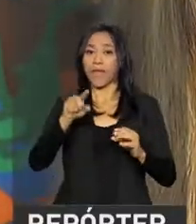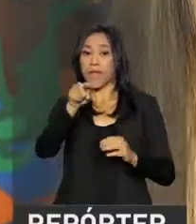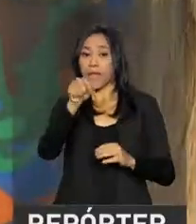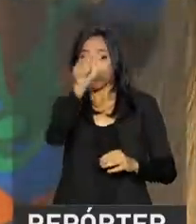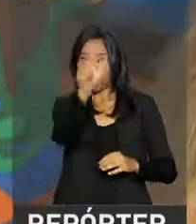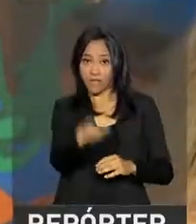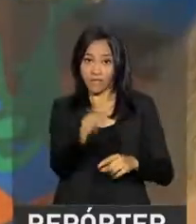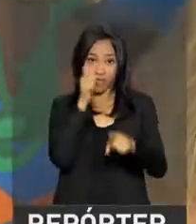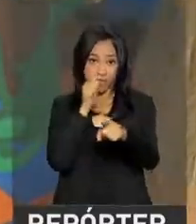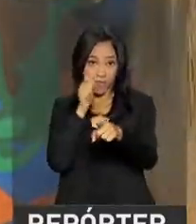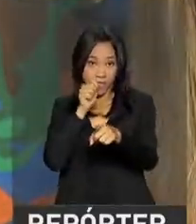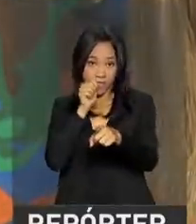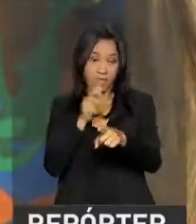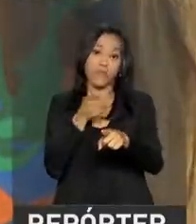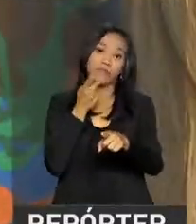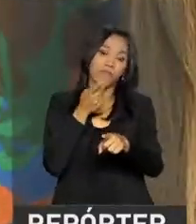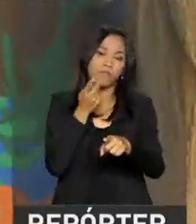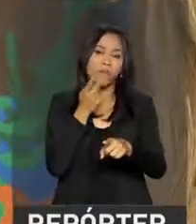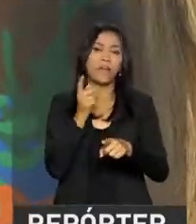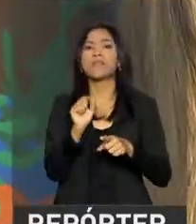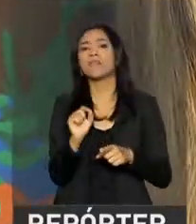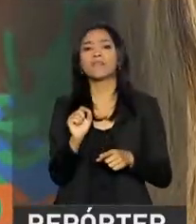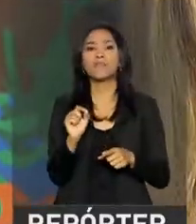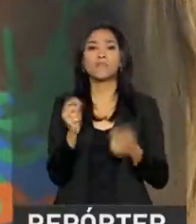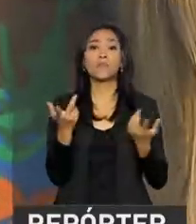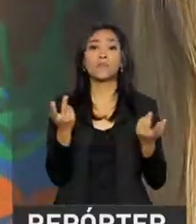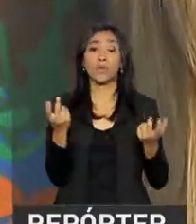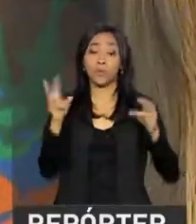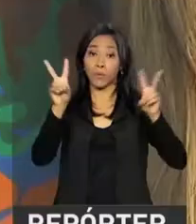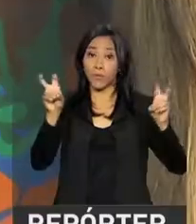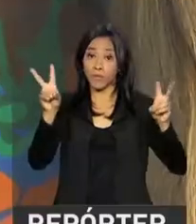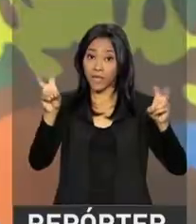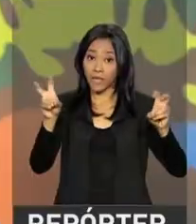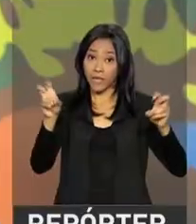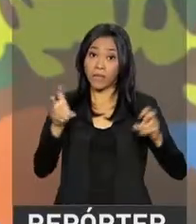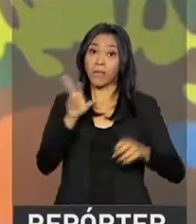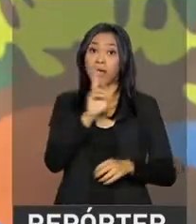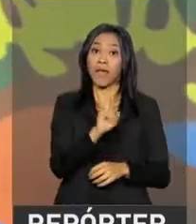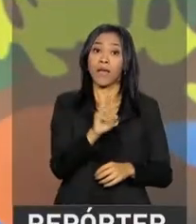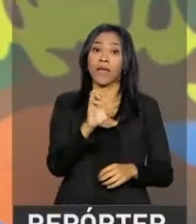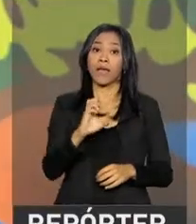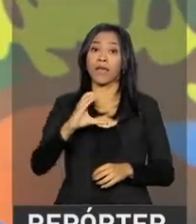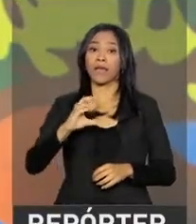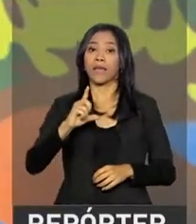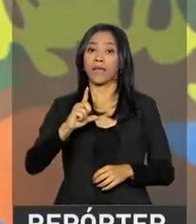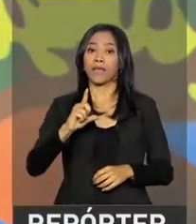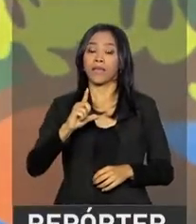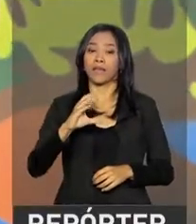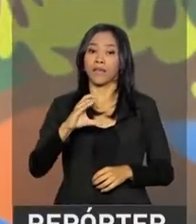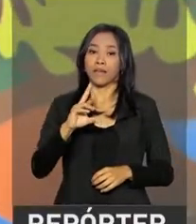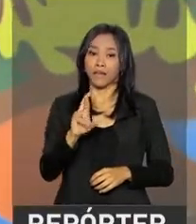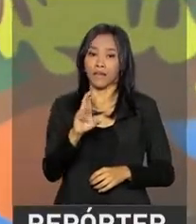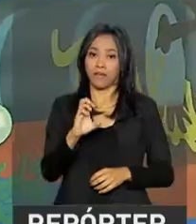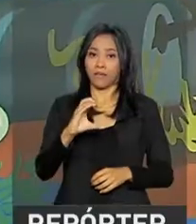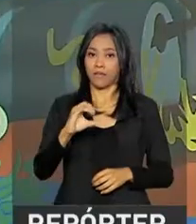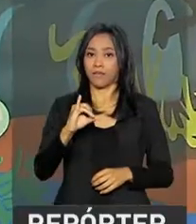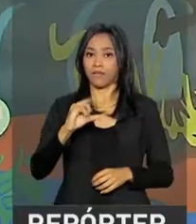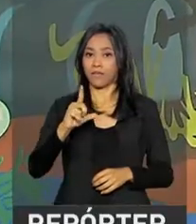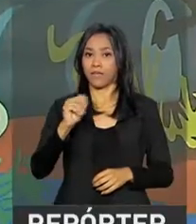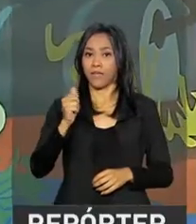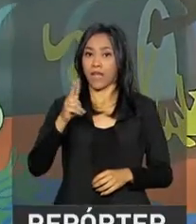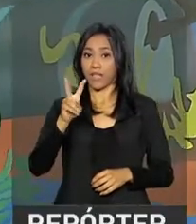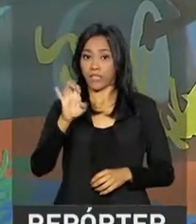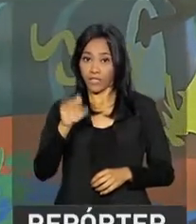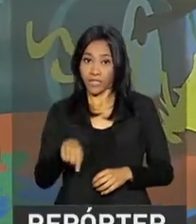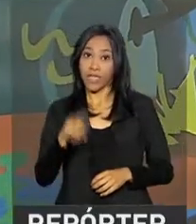fala sobre reciclagem com crianças de todas as idades. Há 6 anos, ela sentiu necessidade de levar sua mensagem a mais pessoas